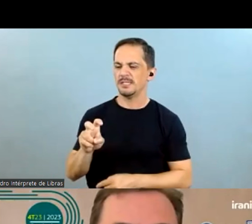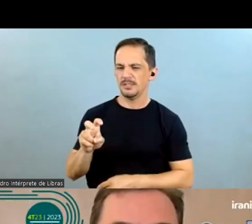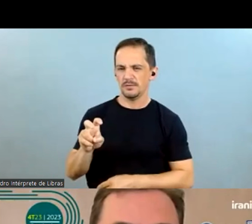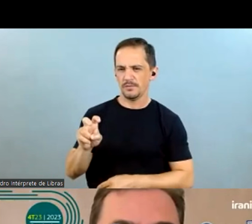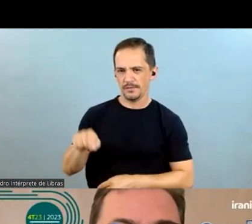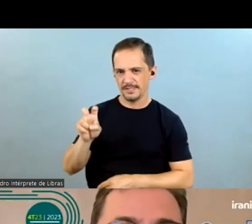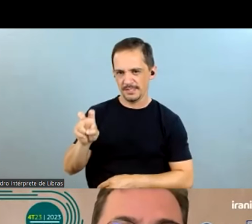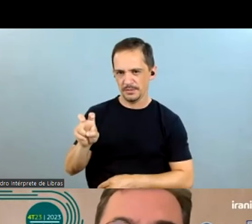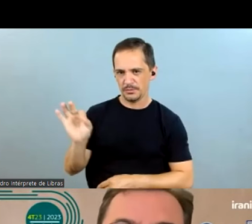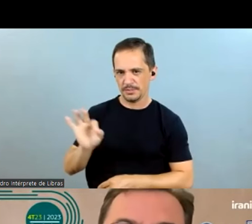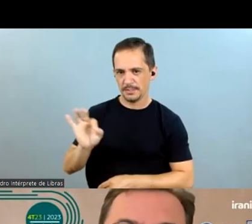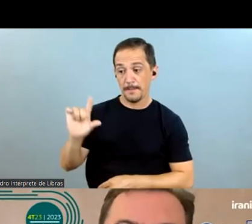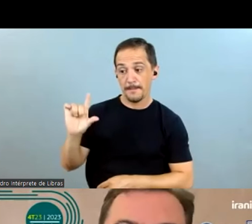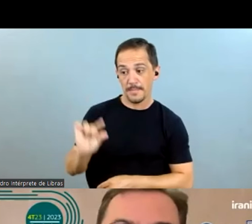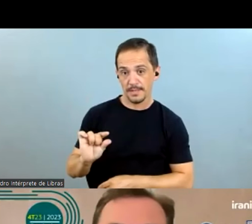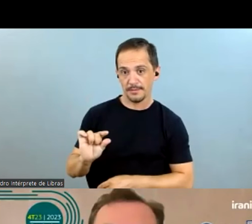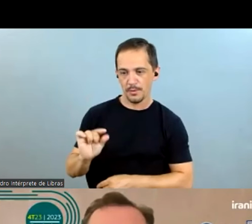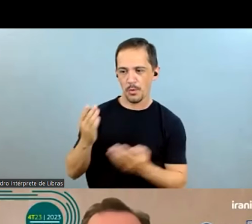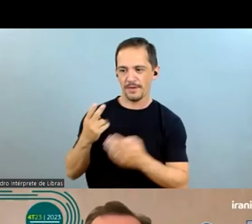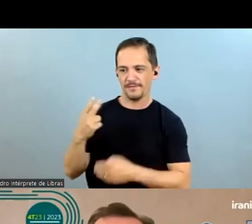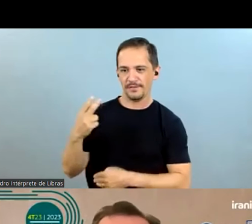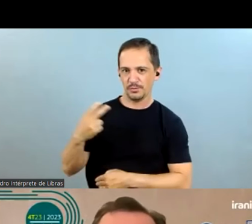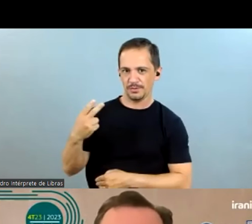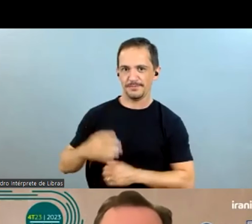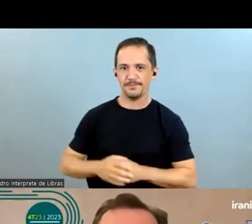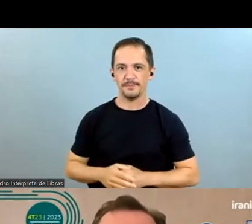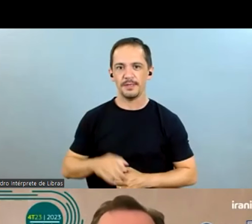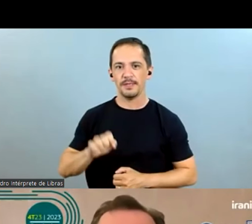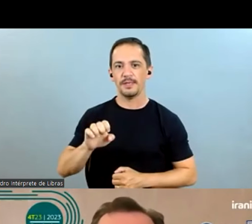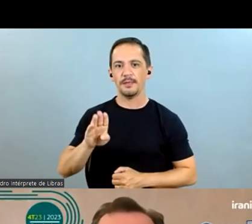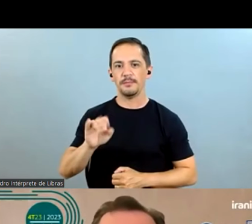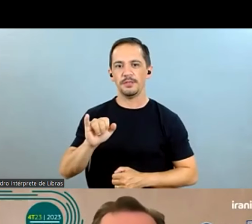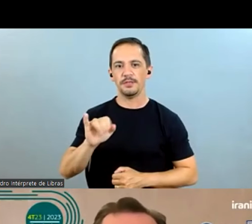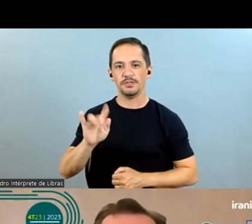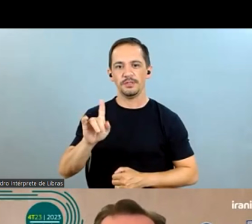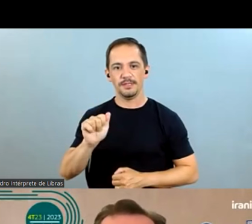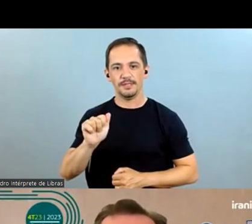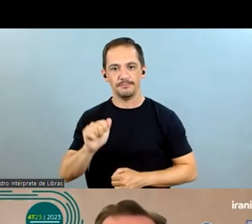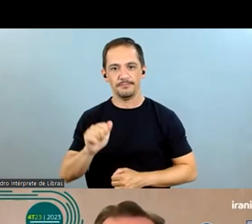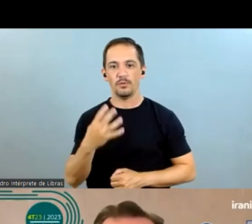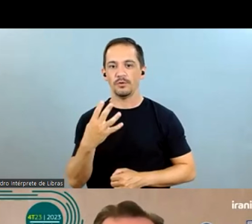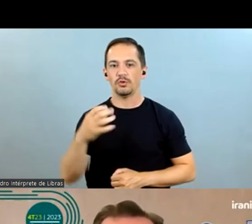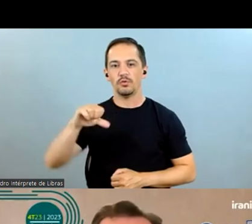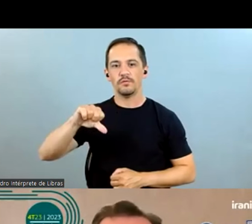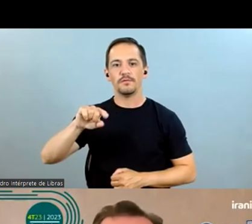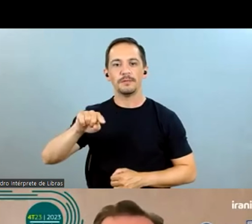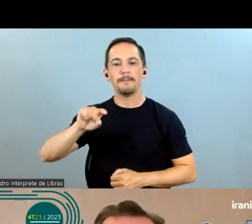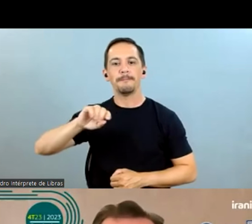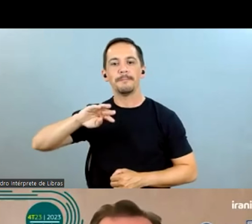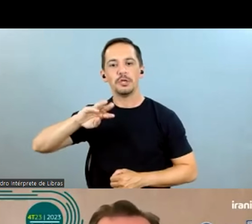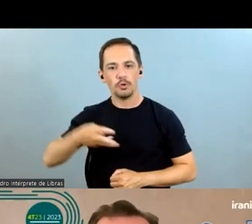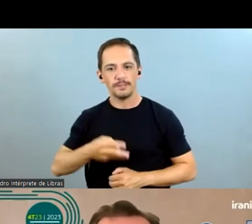relação a 2022 o ibda de 490 milhões 476 8.8% em relação a